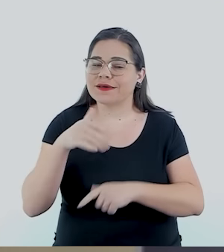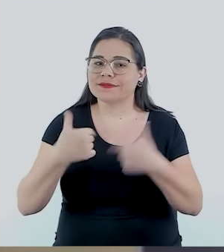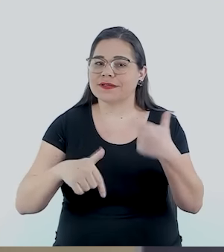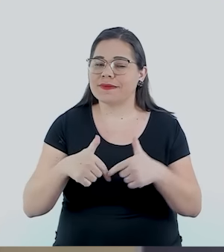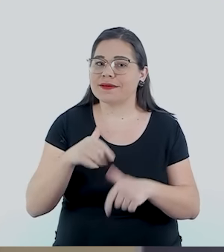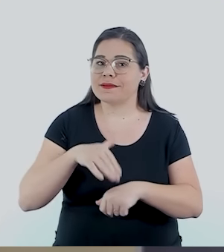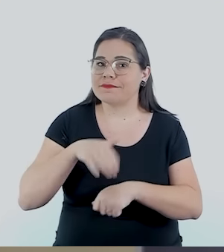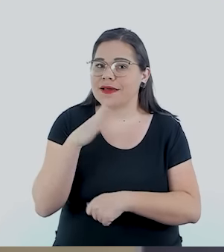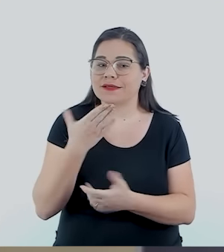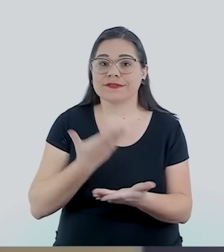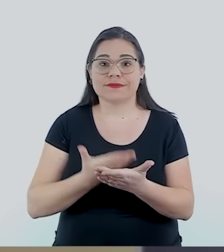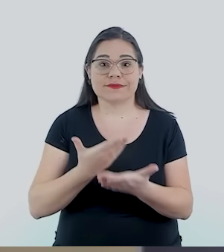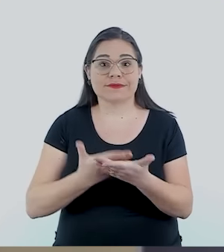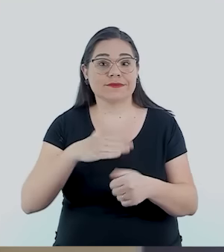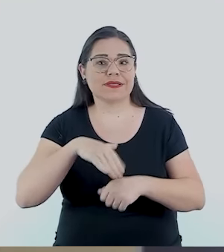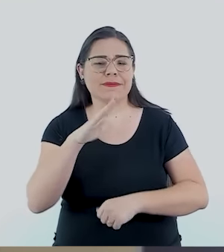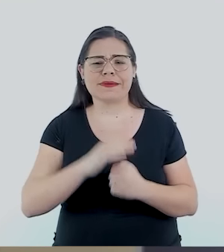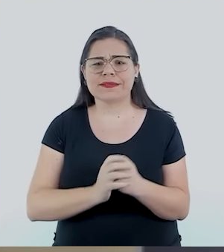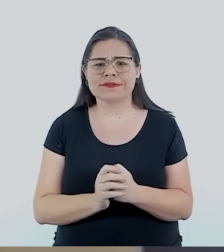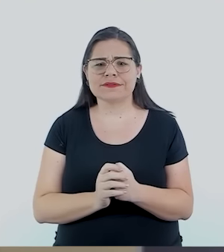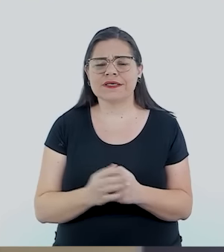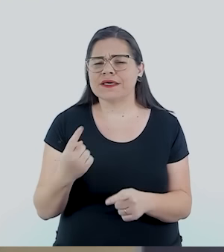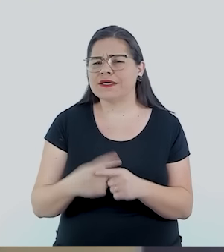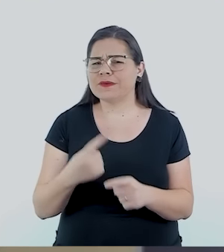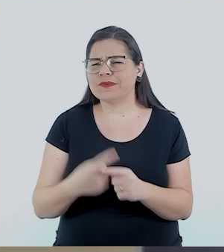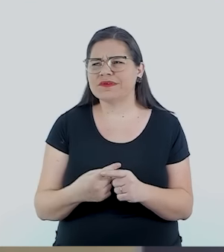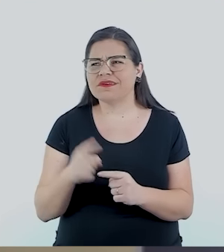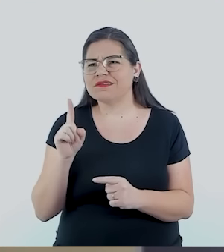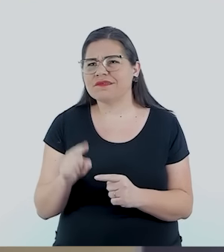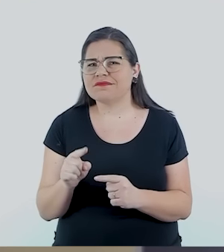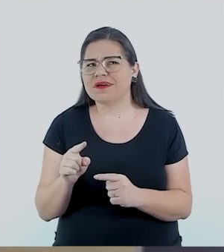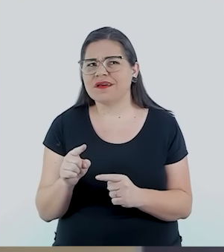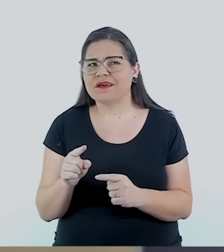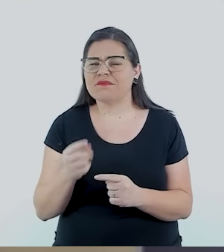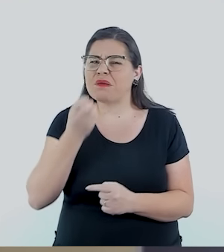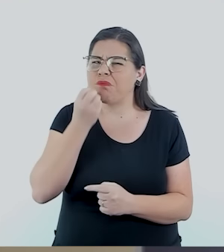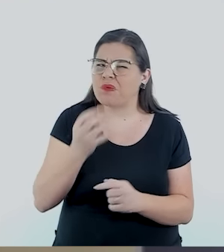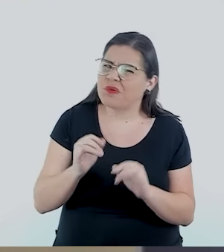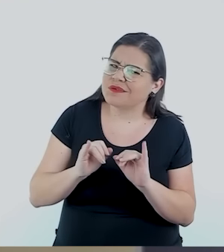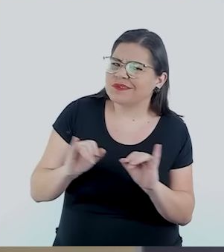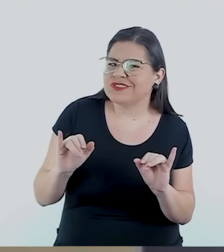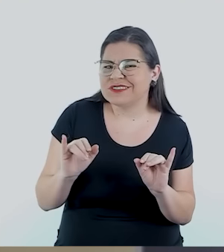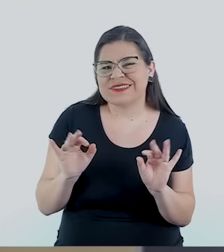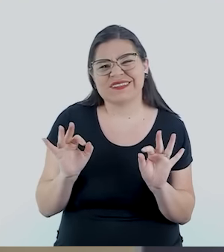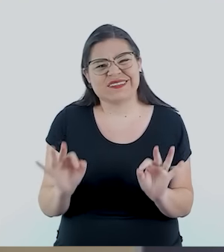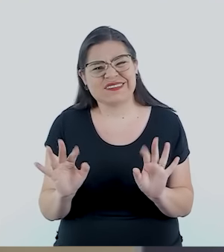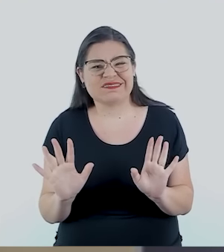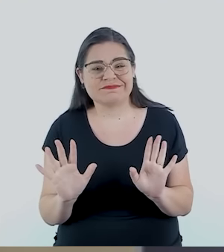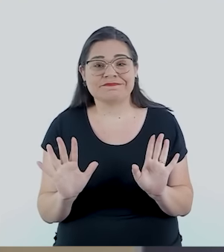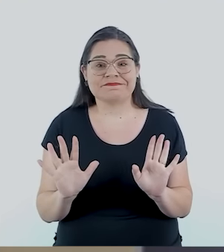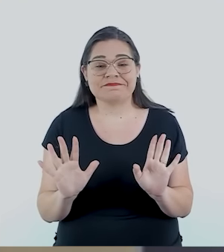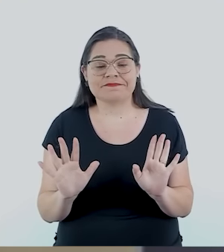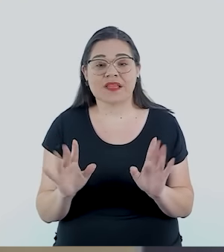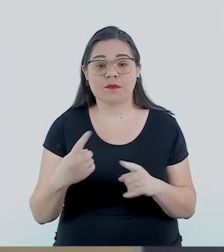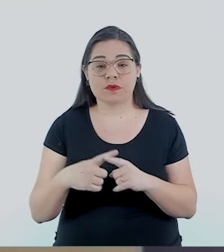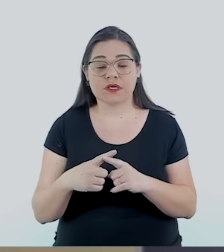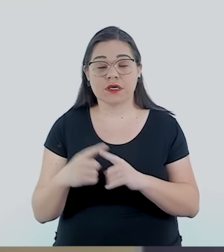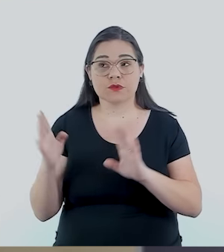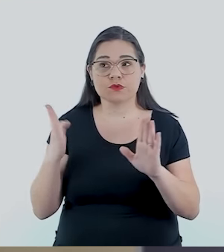gente estuda mais E por que que isso não é exatamente ainda uma boa notícia nos últimos tempos nós